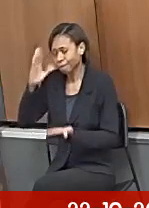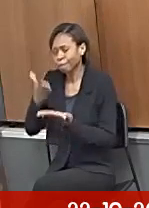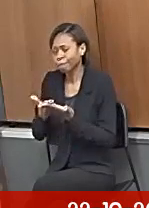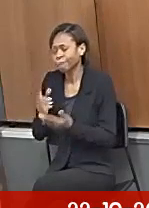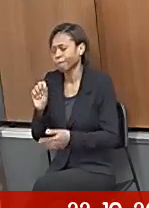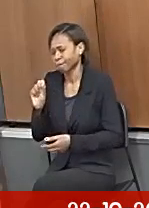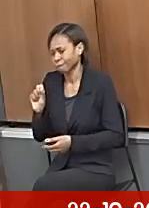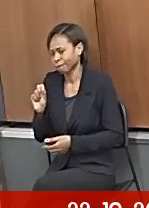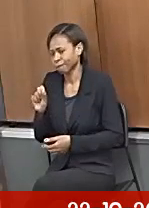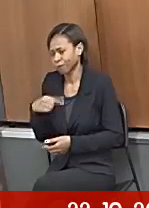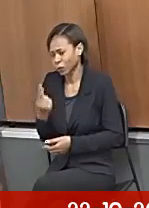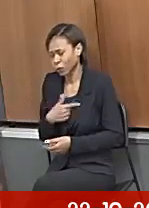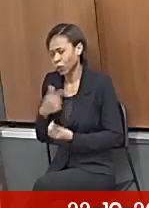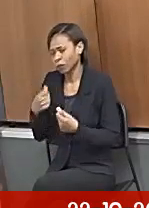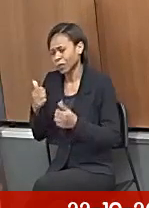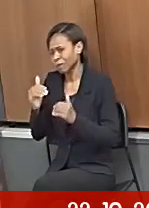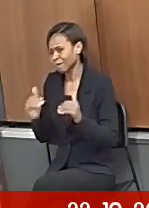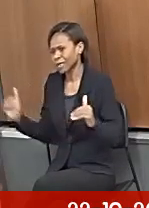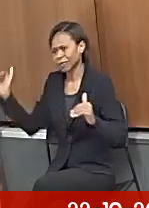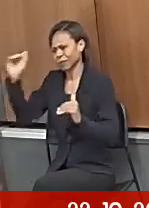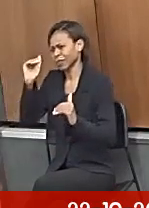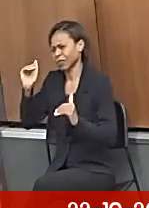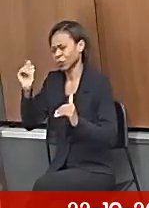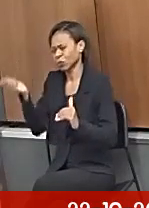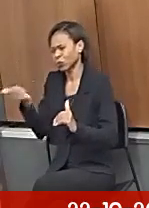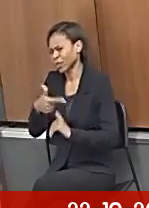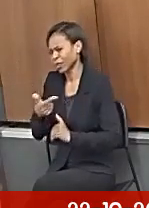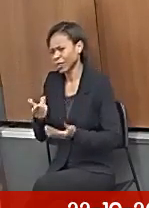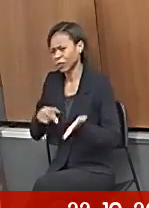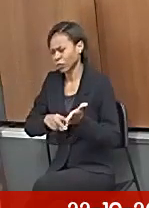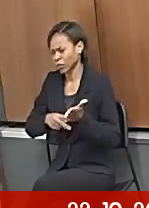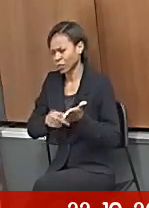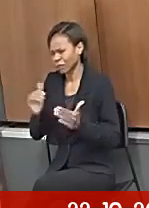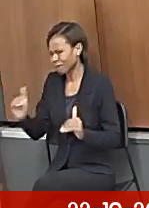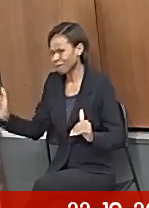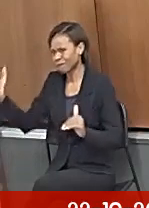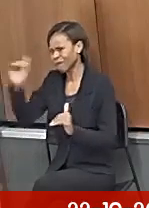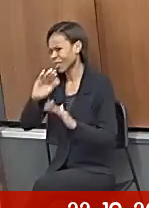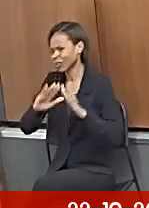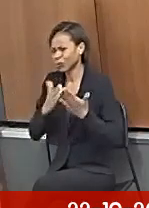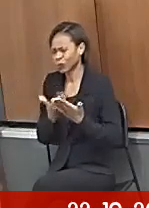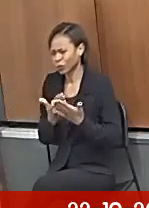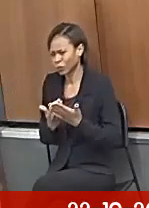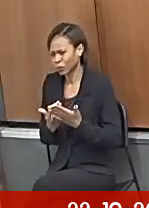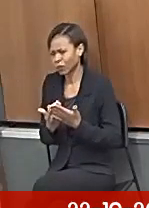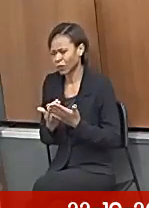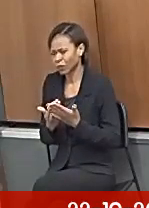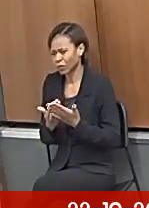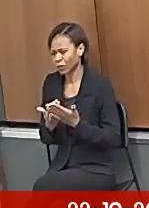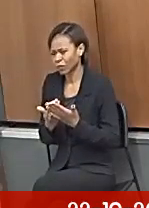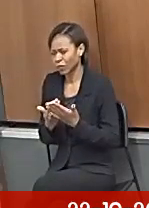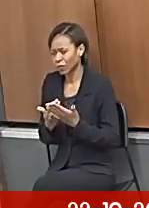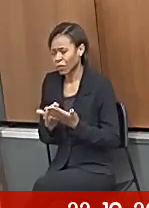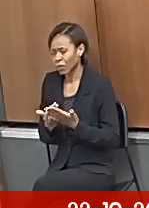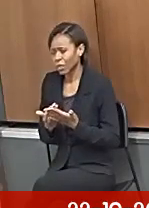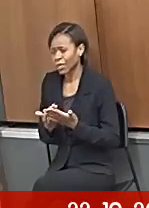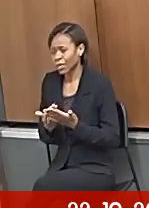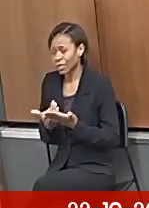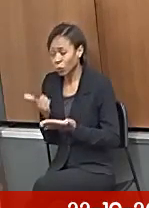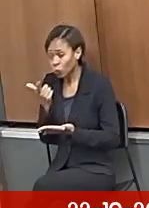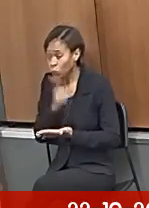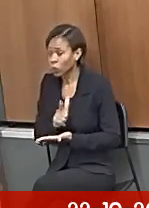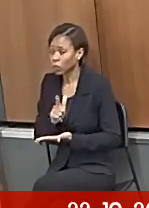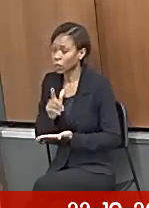que sobrepor o sindicato, sobrepor as escolas, e, de fato, ter um